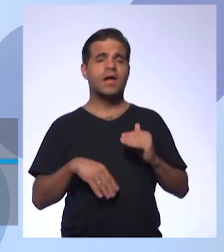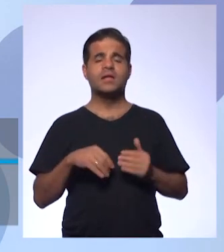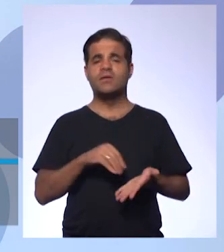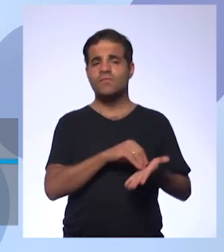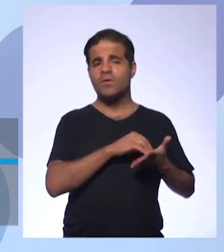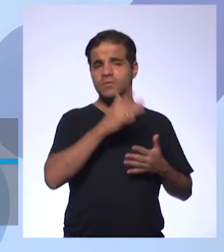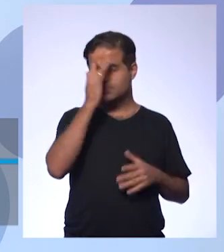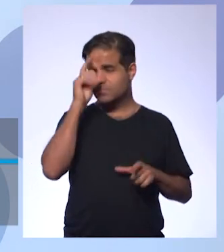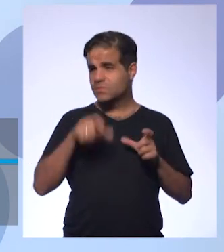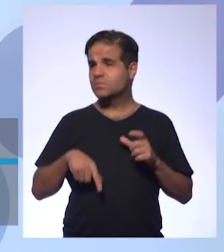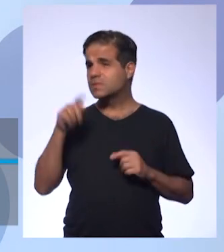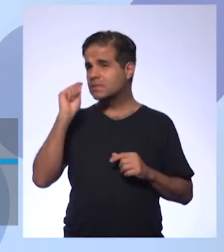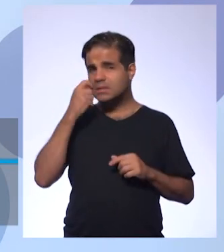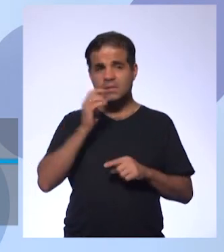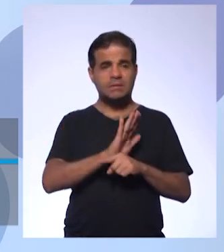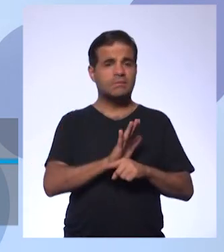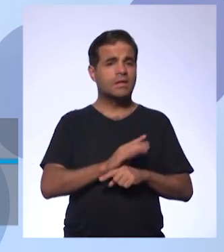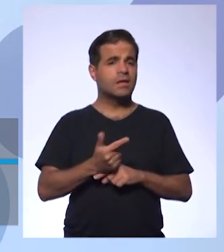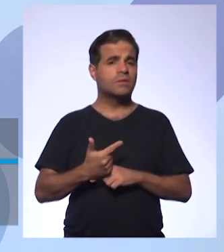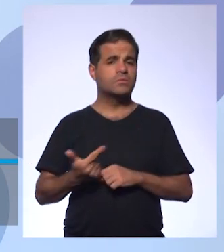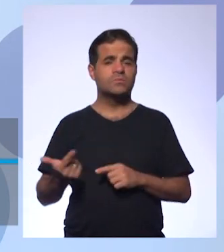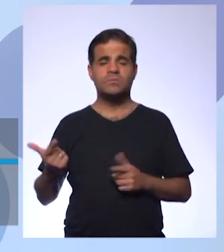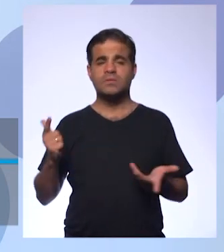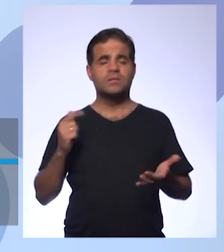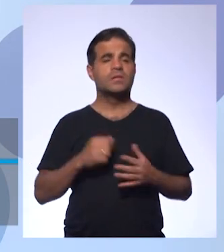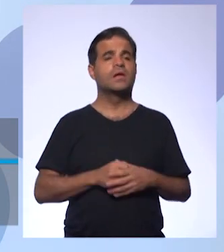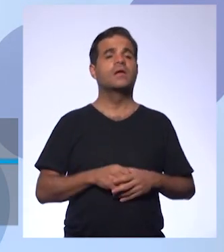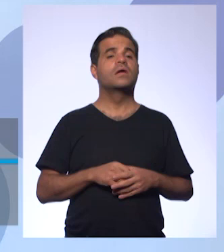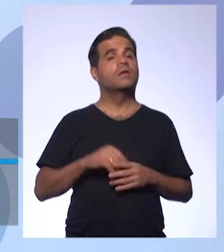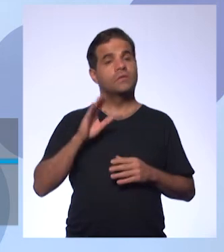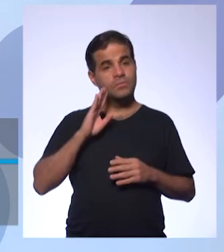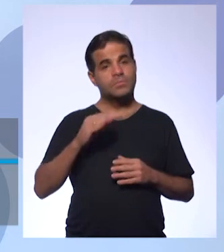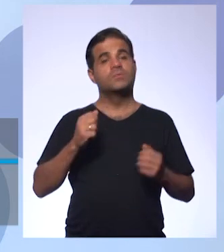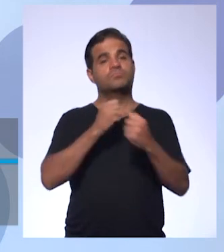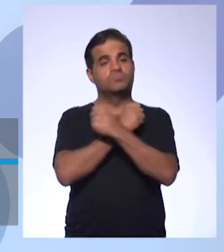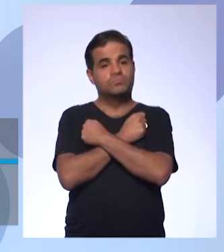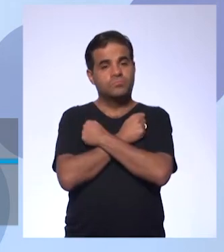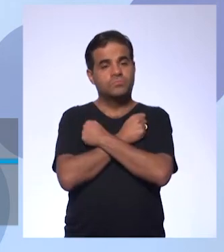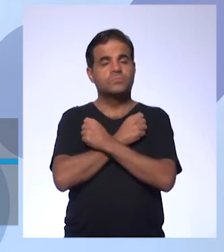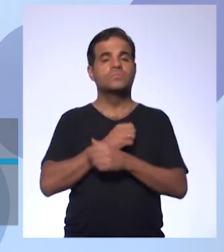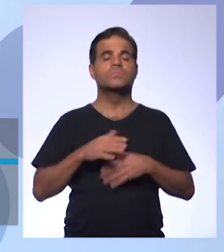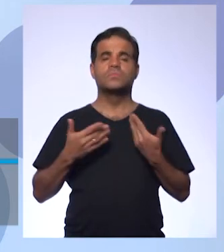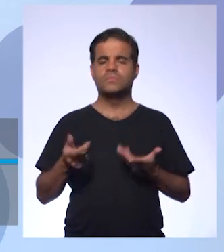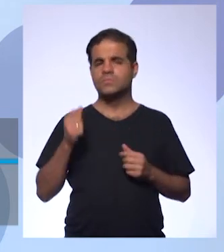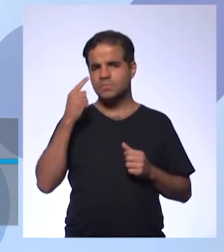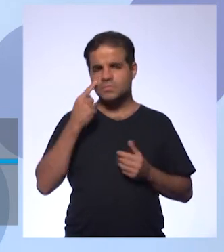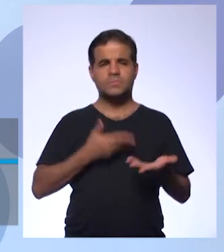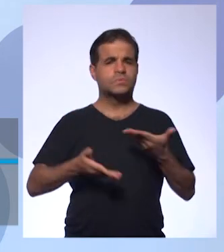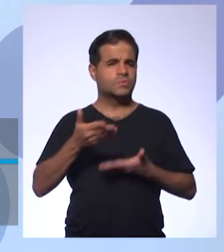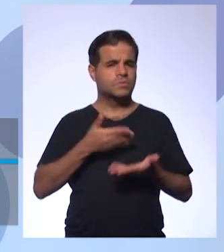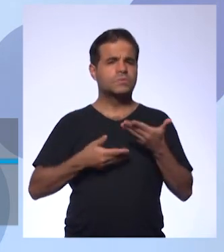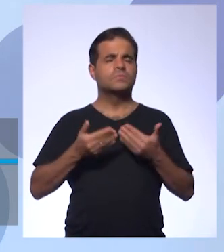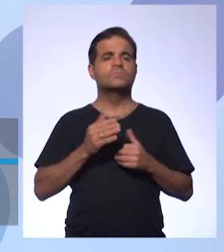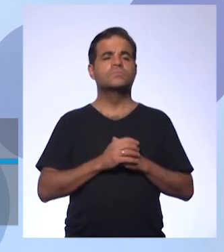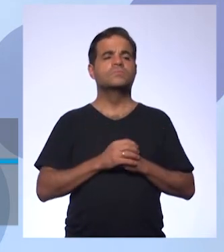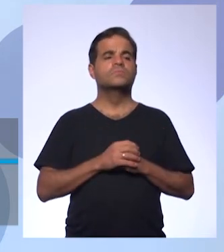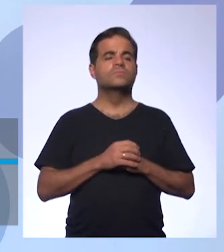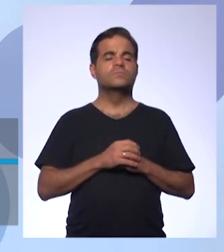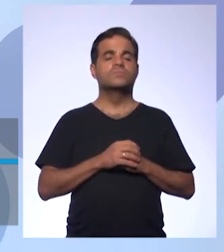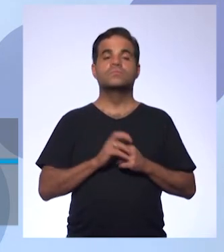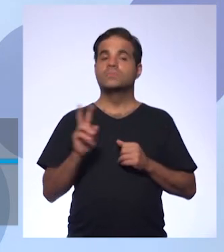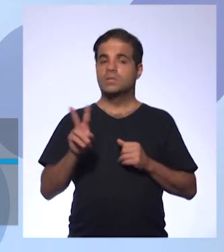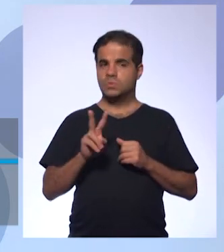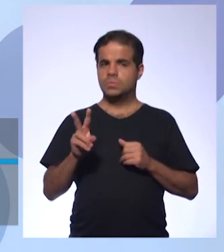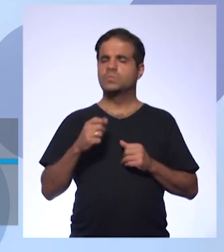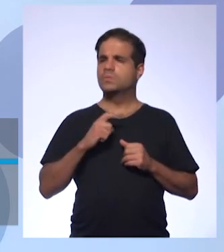pessoas negras nas telas. Esse é do filme do Pantera Negra, né? Relacionando os dois. As duas